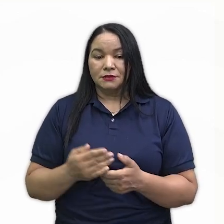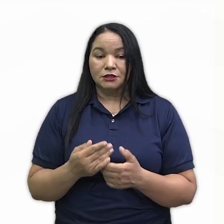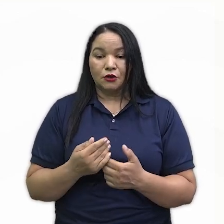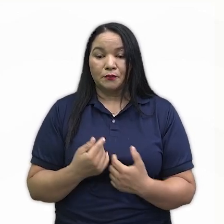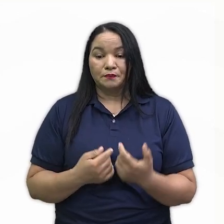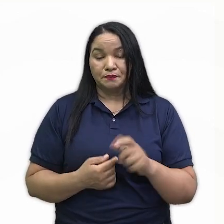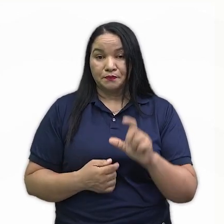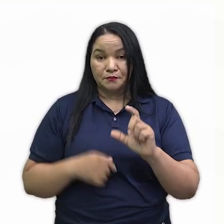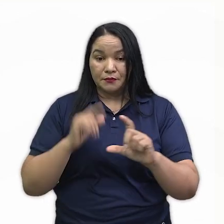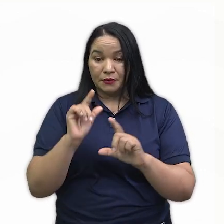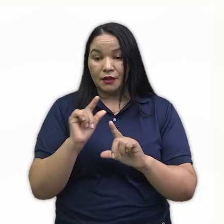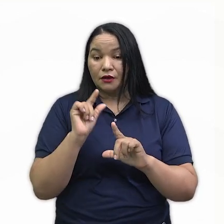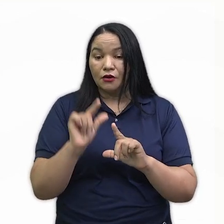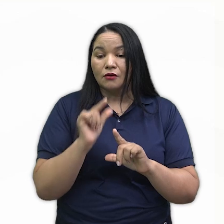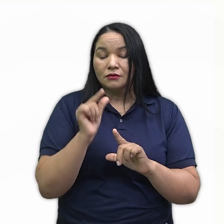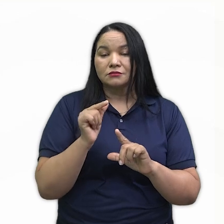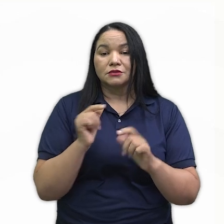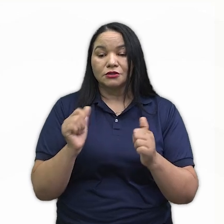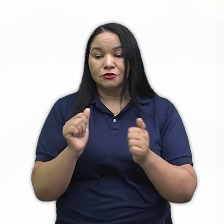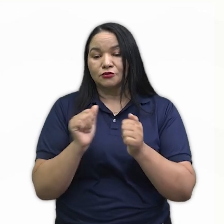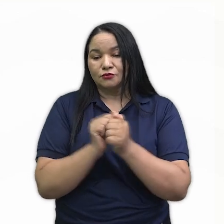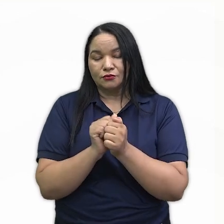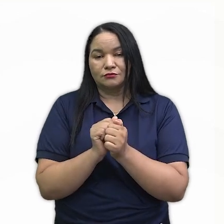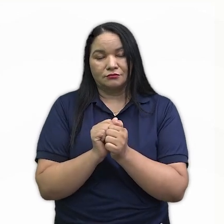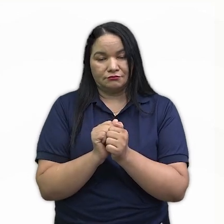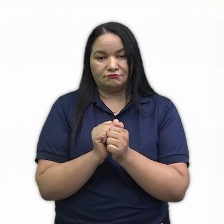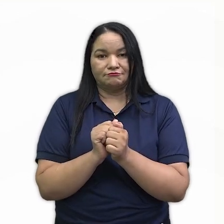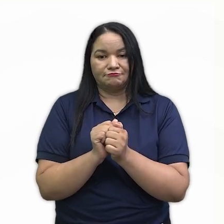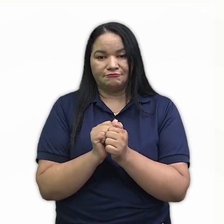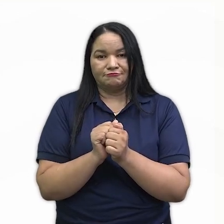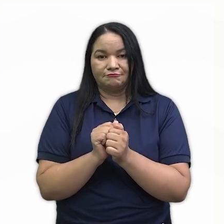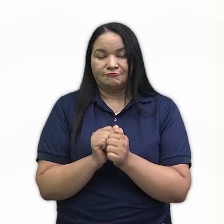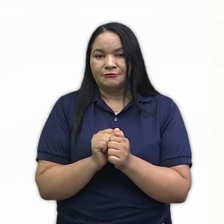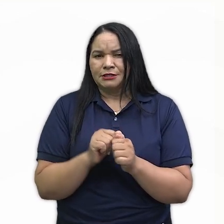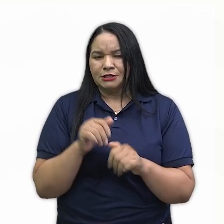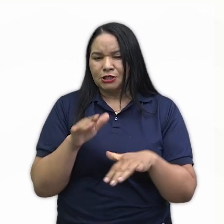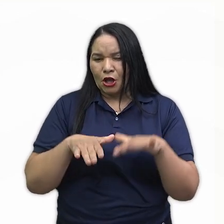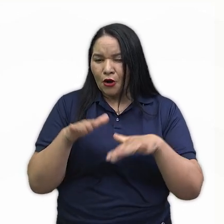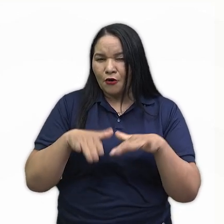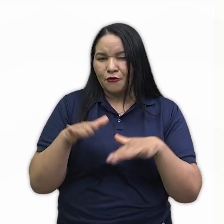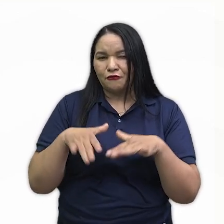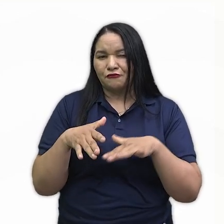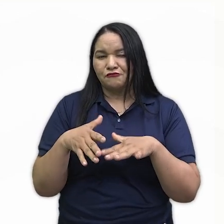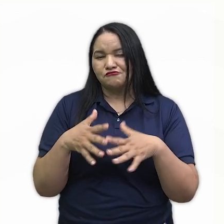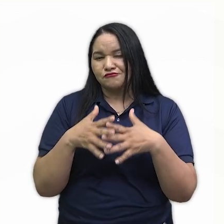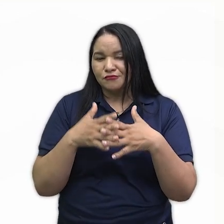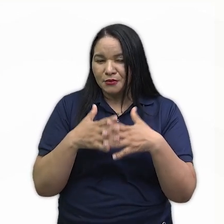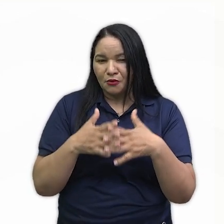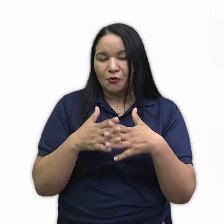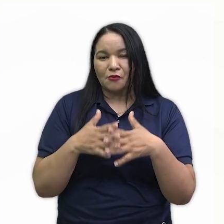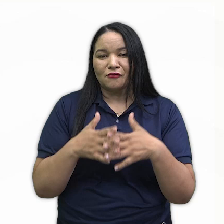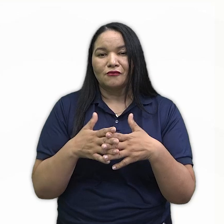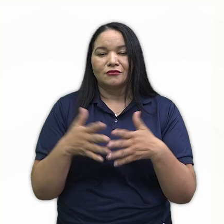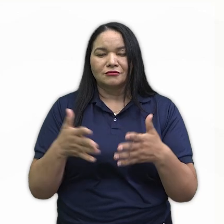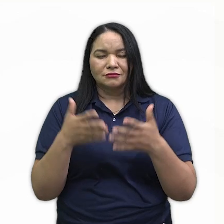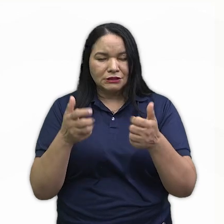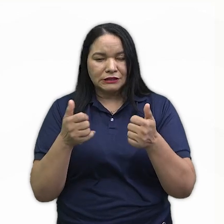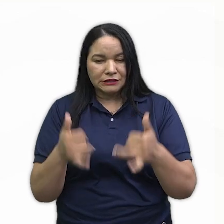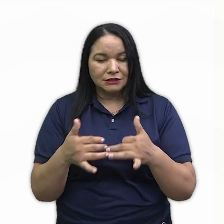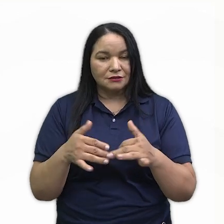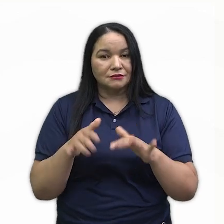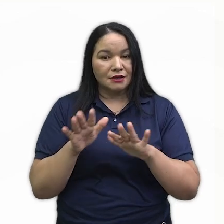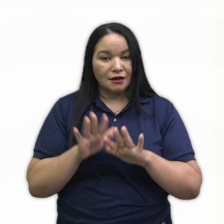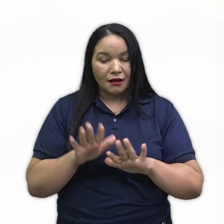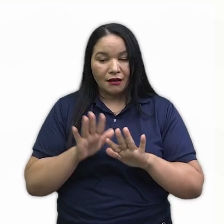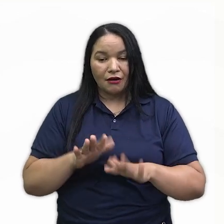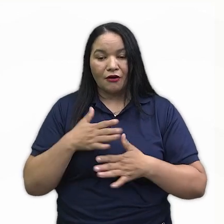equações exponenciais vão estar andando ali juntas. Para você, né, que talvez aqui tenha se complicado nessa definição,